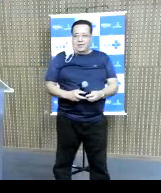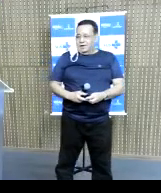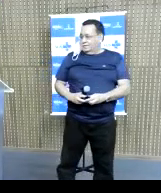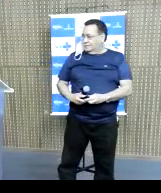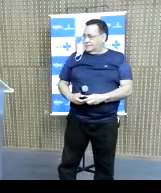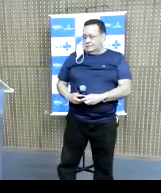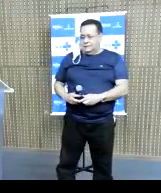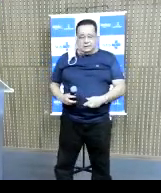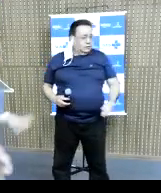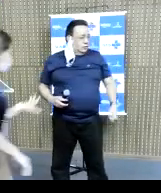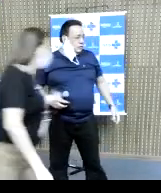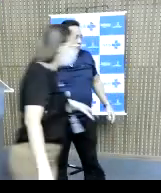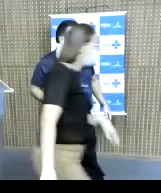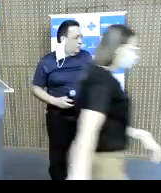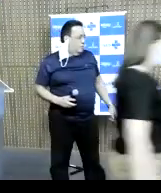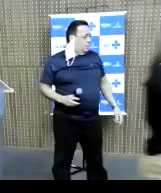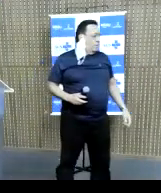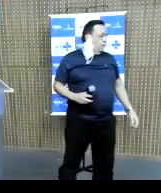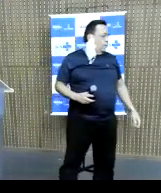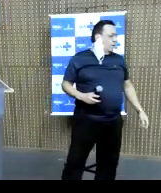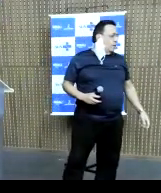Vou tomar uma água.